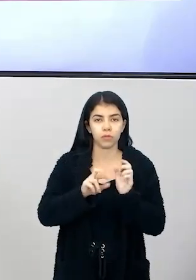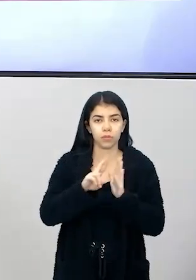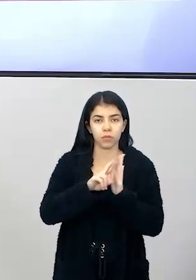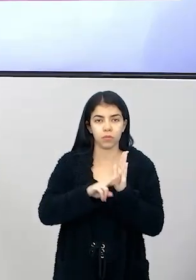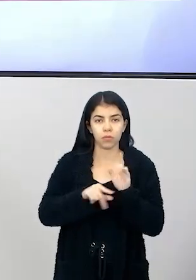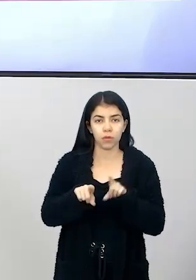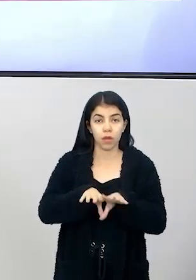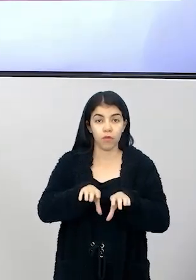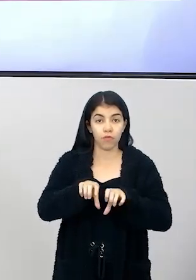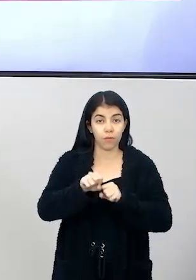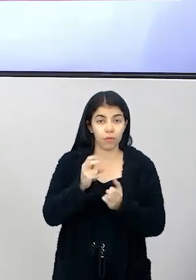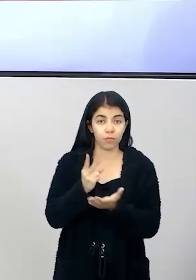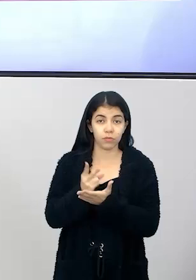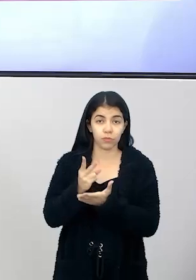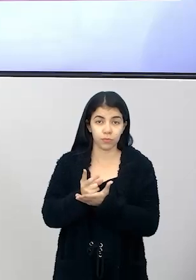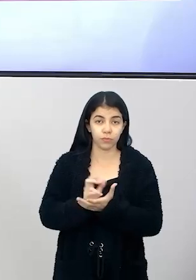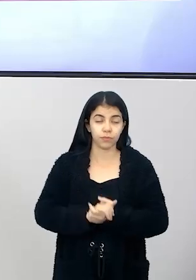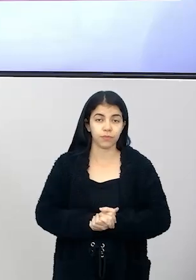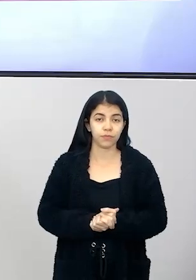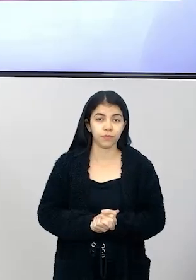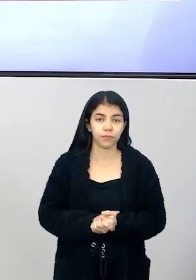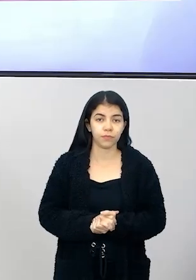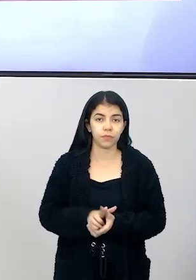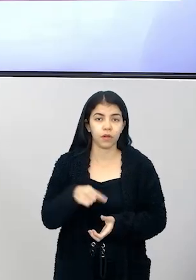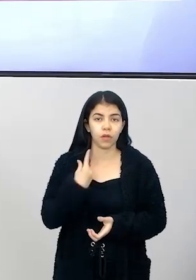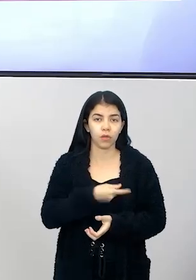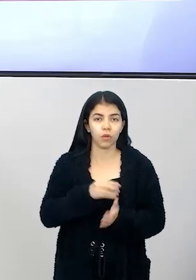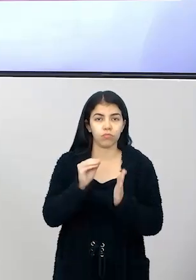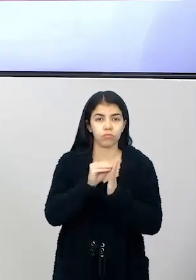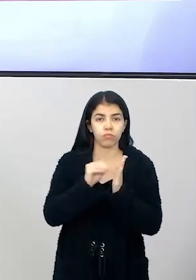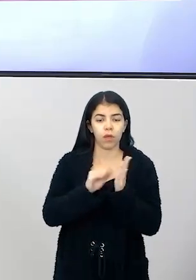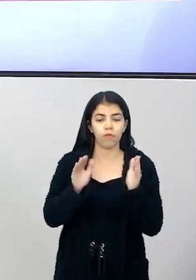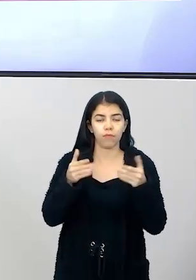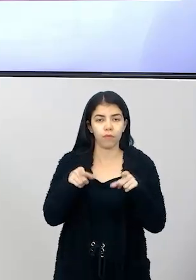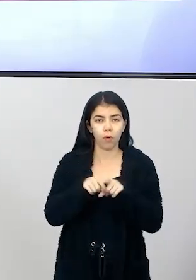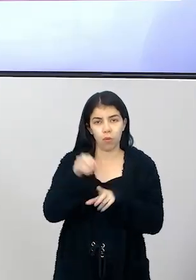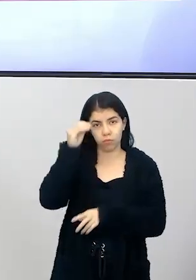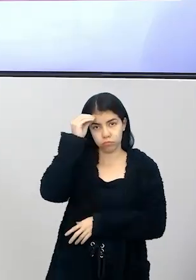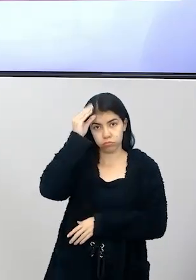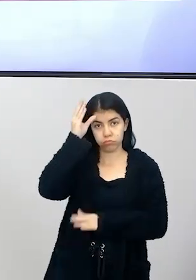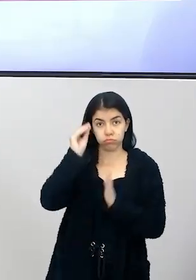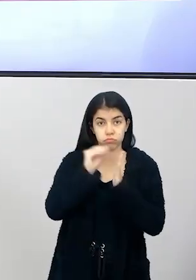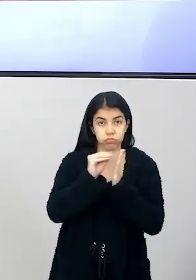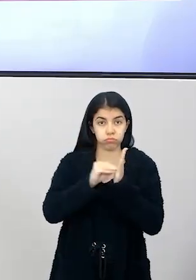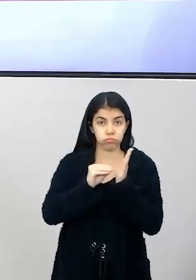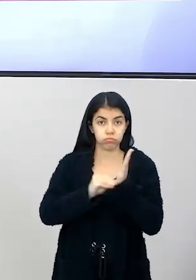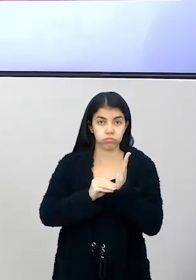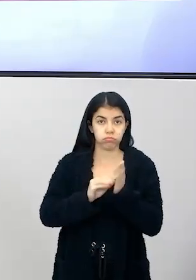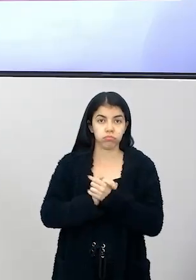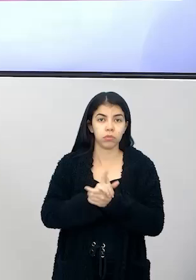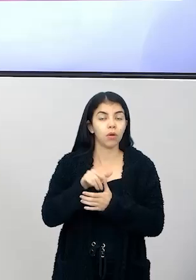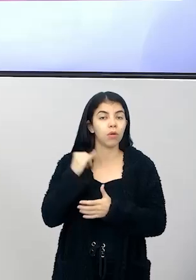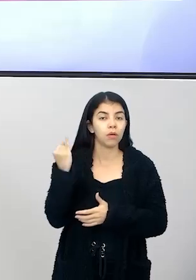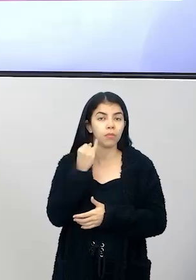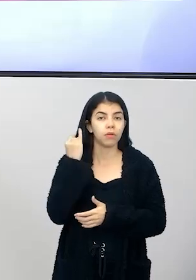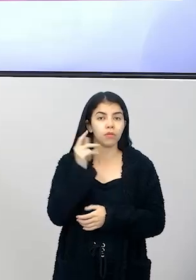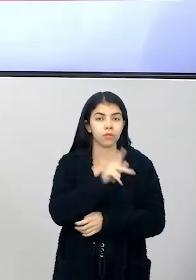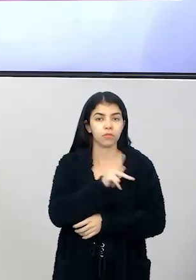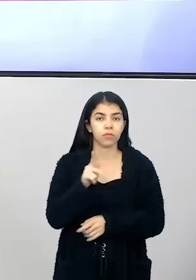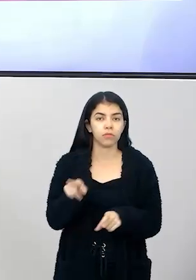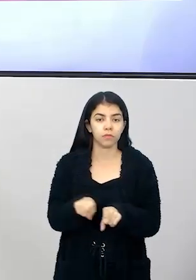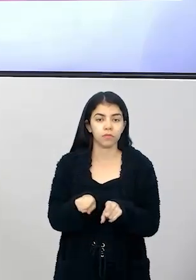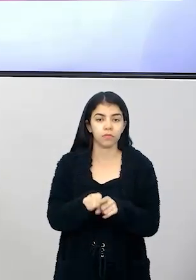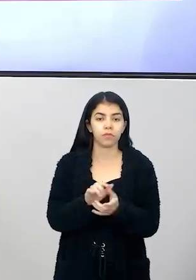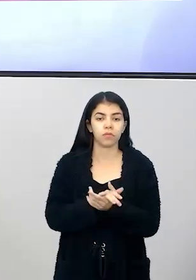da formação continuada, que nós colocamos aí foco no conhecimento de conteúdo. Então é fundamental que o professor conheça o seu